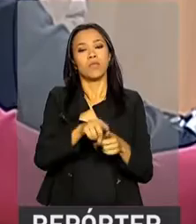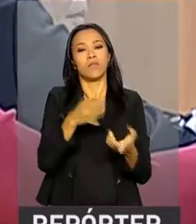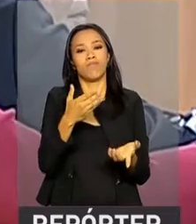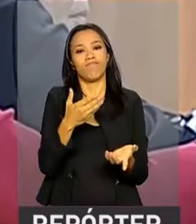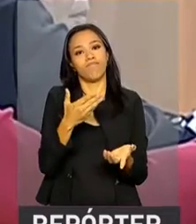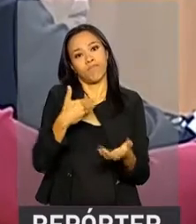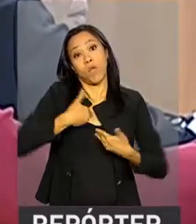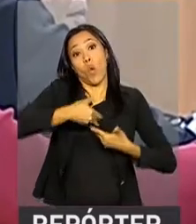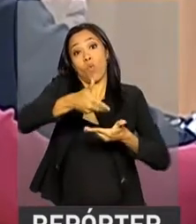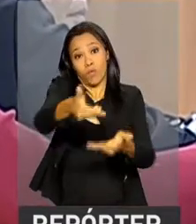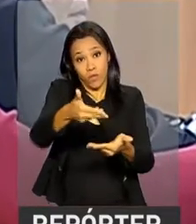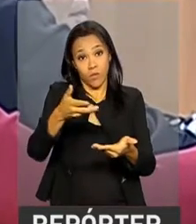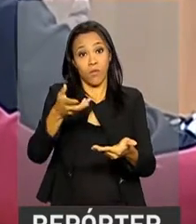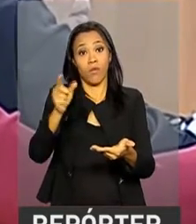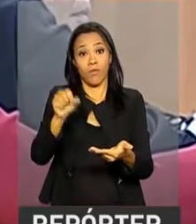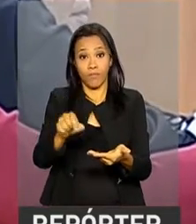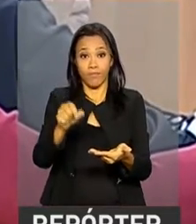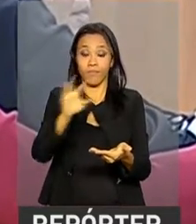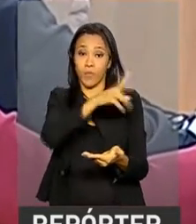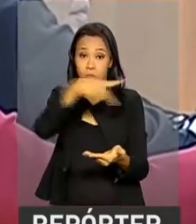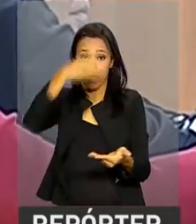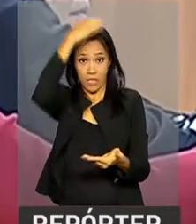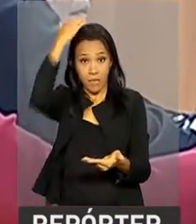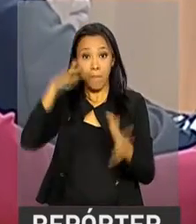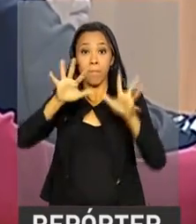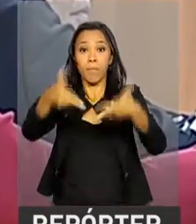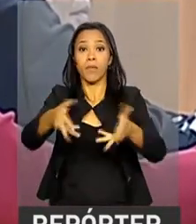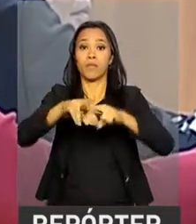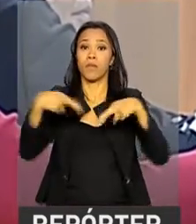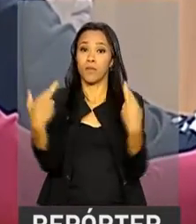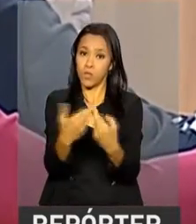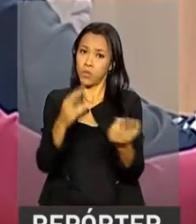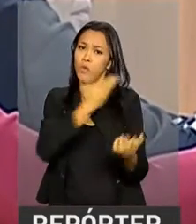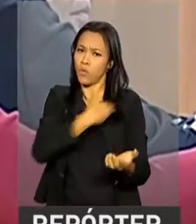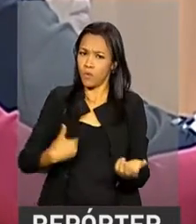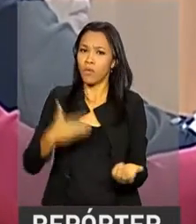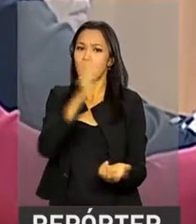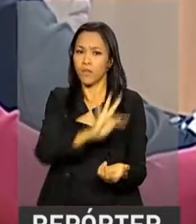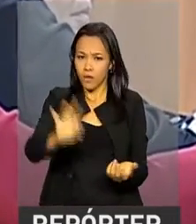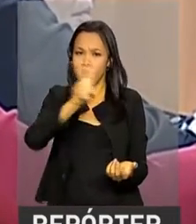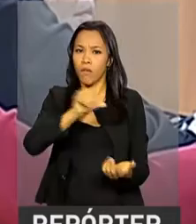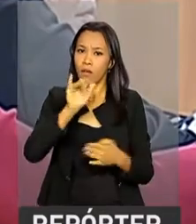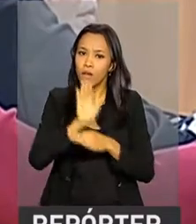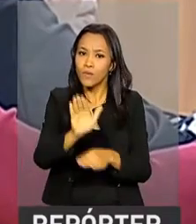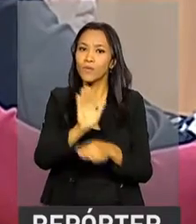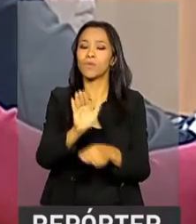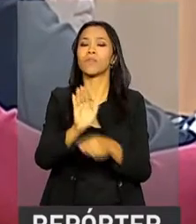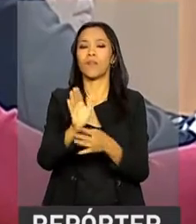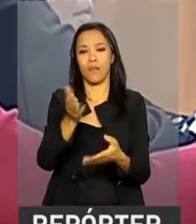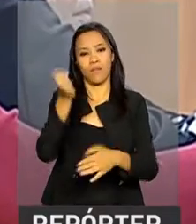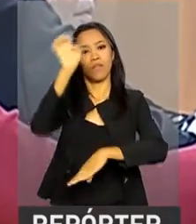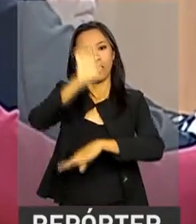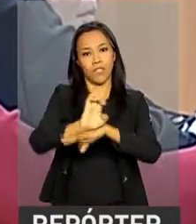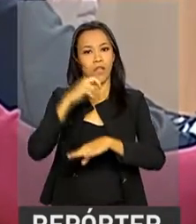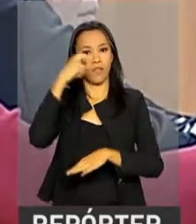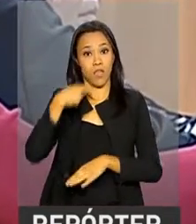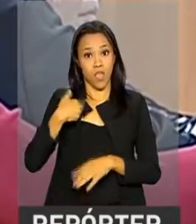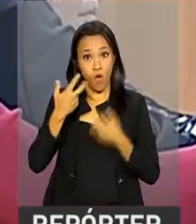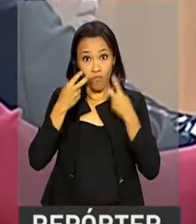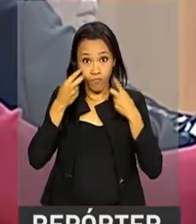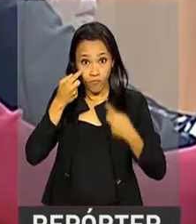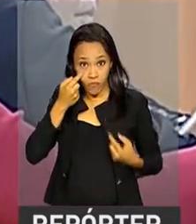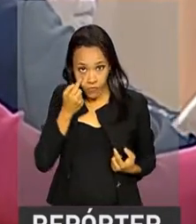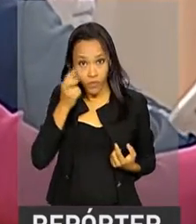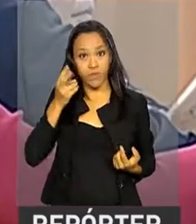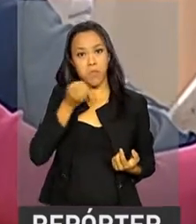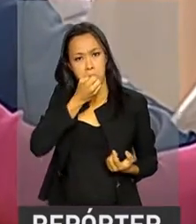convidou para brasília para apagar da manhã e diz que o governo pagará ao e vai colaborar por lado morre eu confio muito na boa vontade